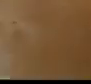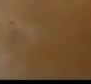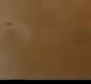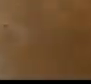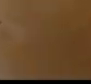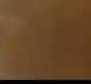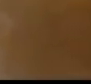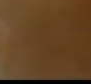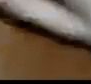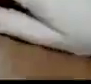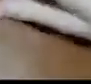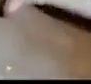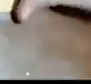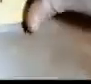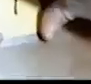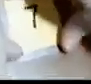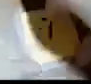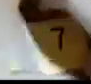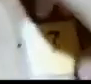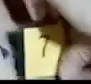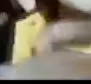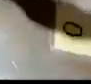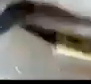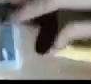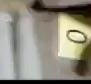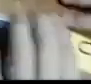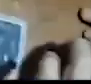novecentos e setenta,